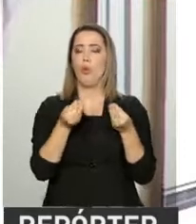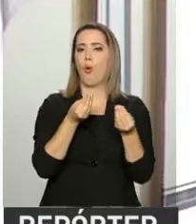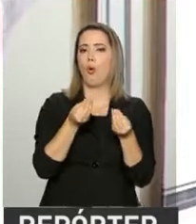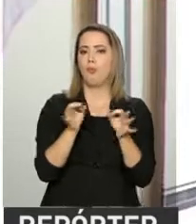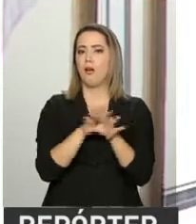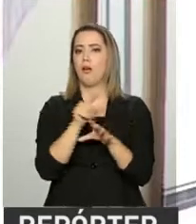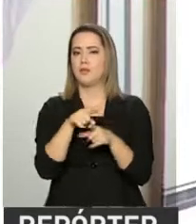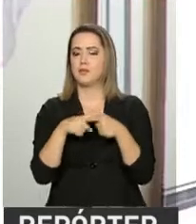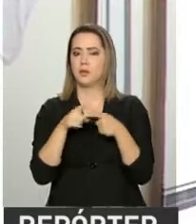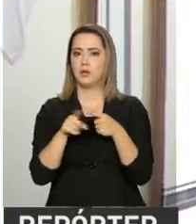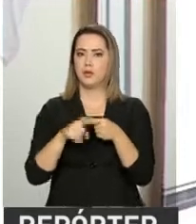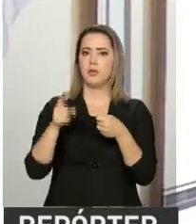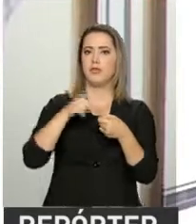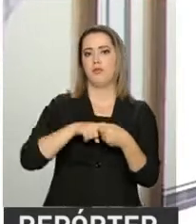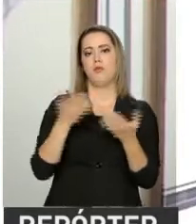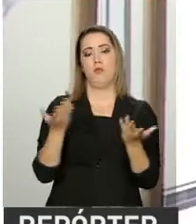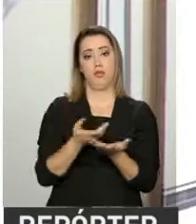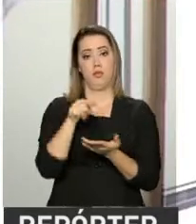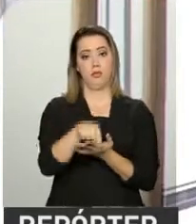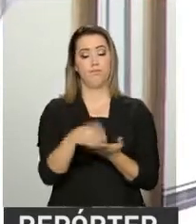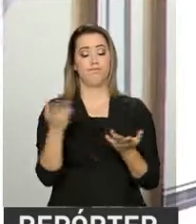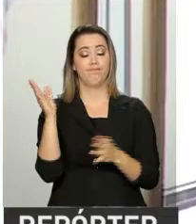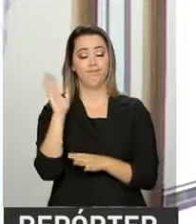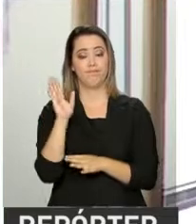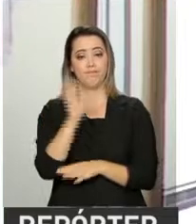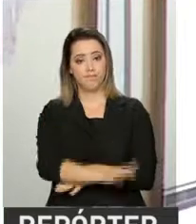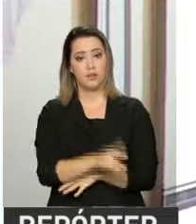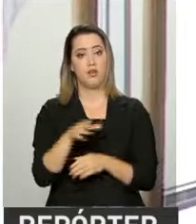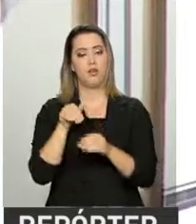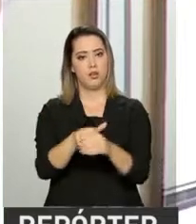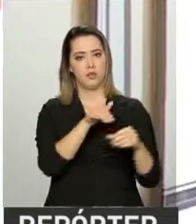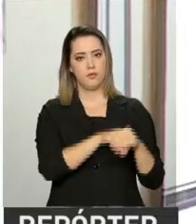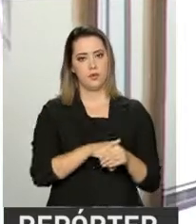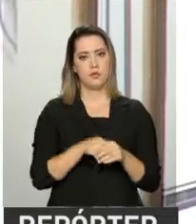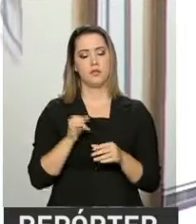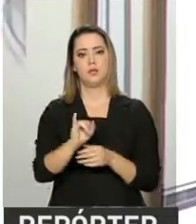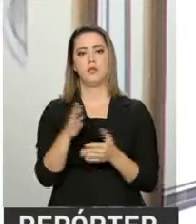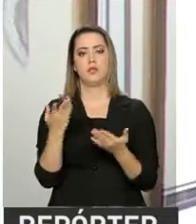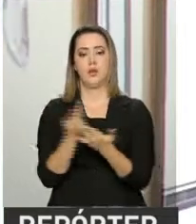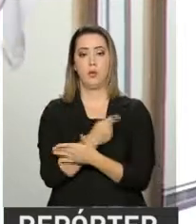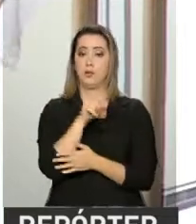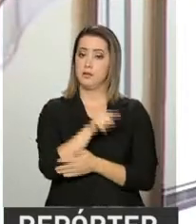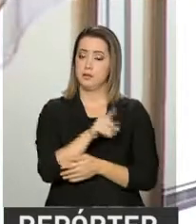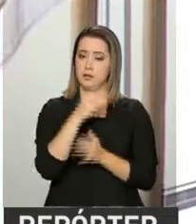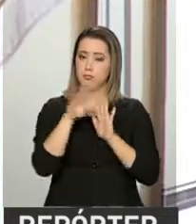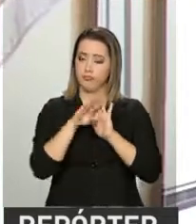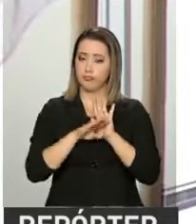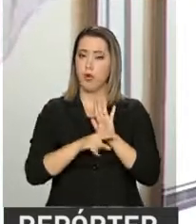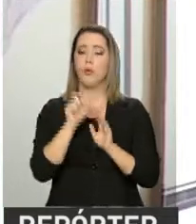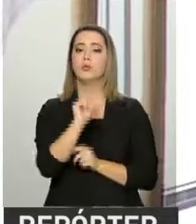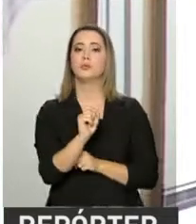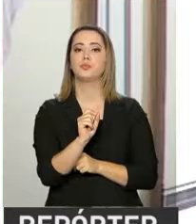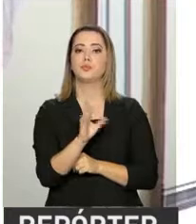e retomar a sessão na tarde desta terça-feira. Caso isso ocorra, o cronograma é o seguinte: os líderes